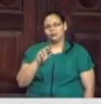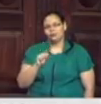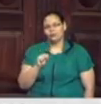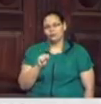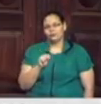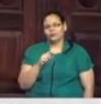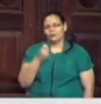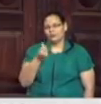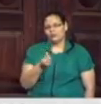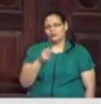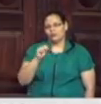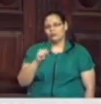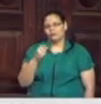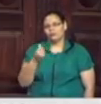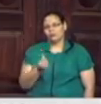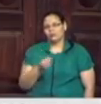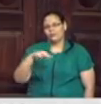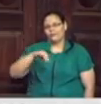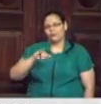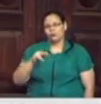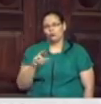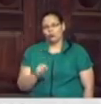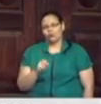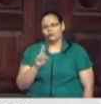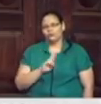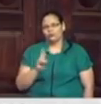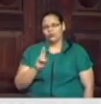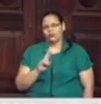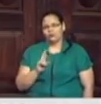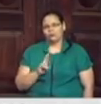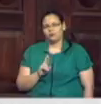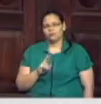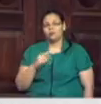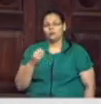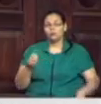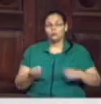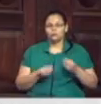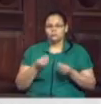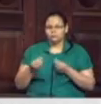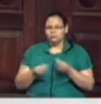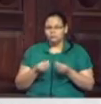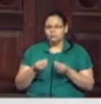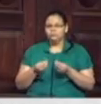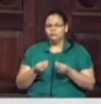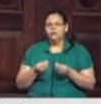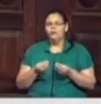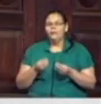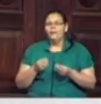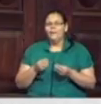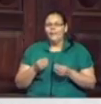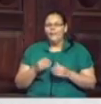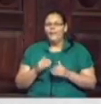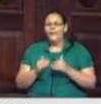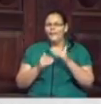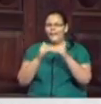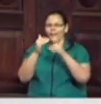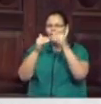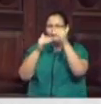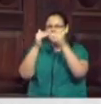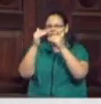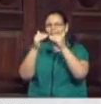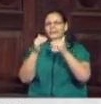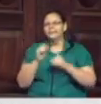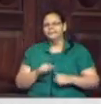686 milhões de reais. Como cresceu, né, deputado Eliomar?